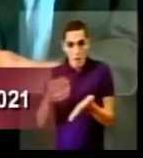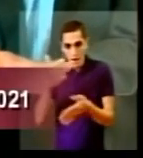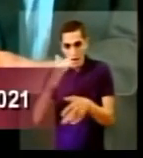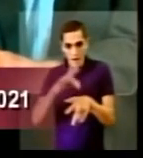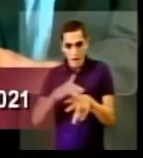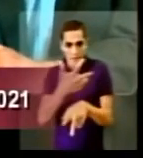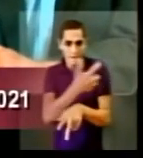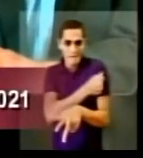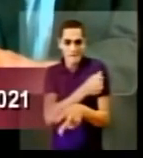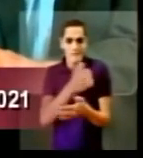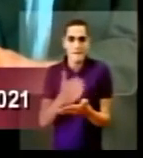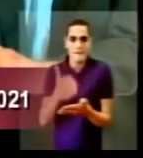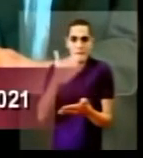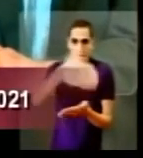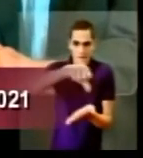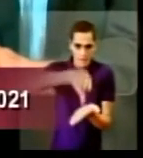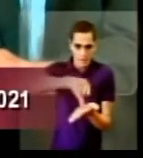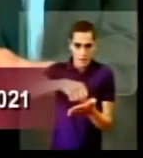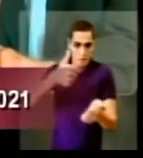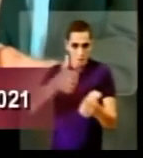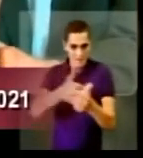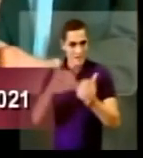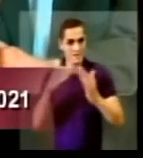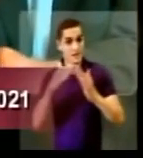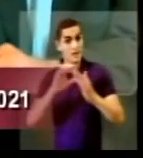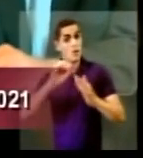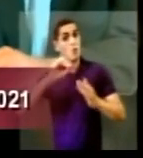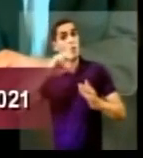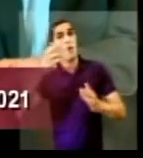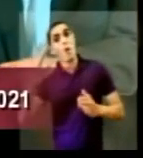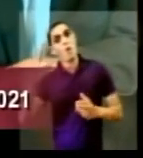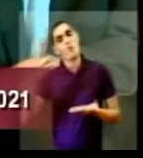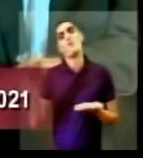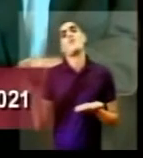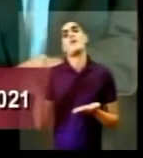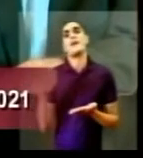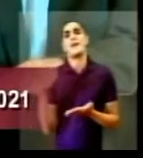drive a partir de segunda-feira. O que é obrigado a apresentar?